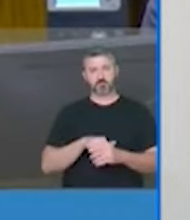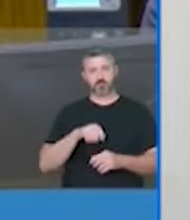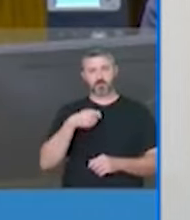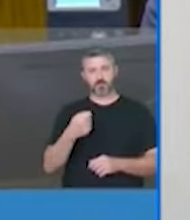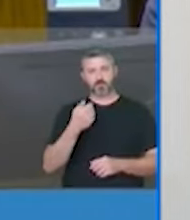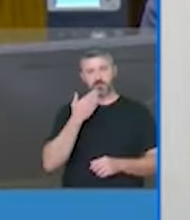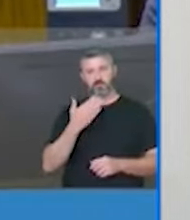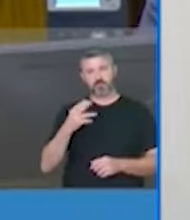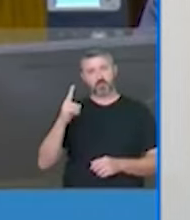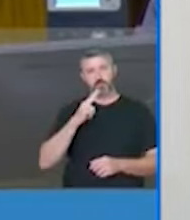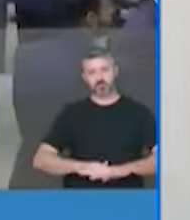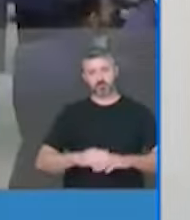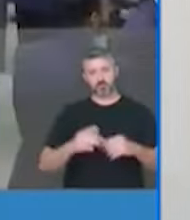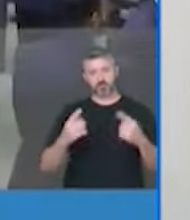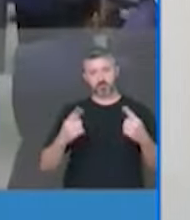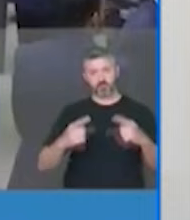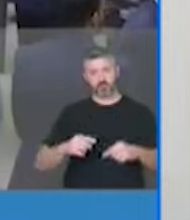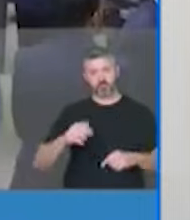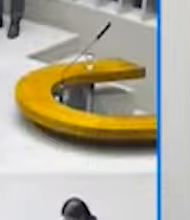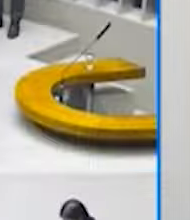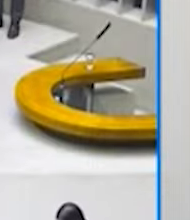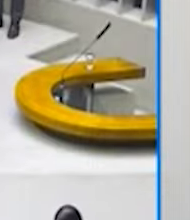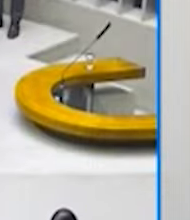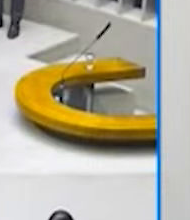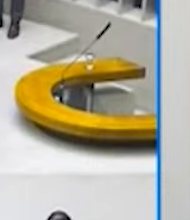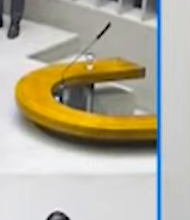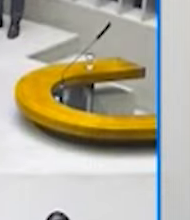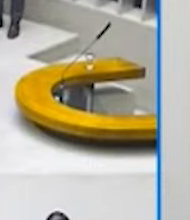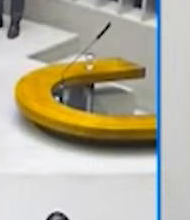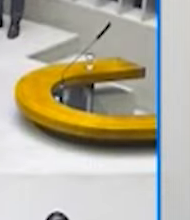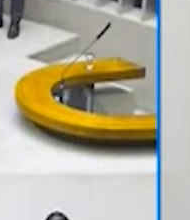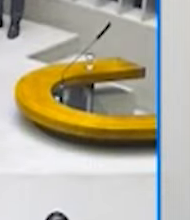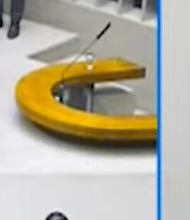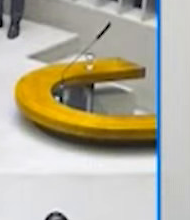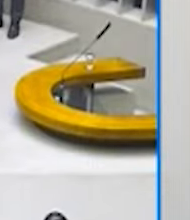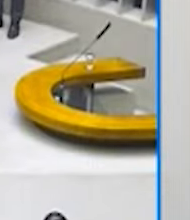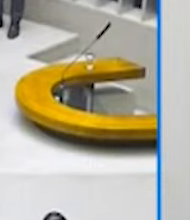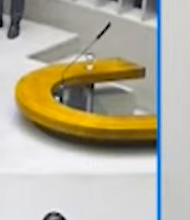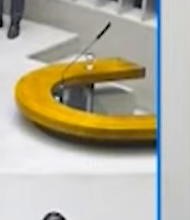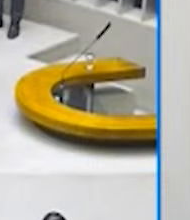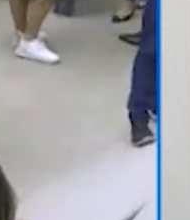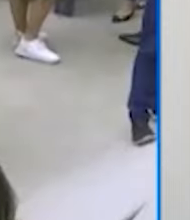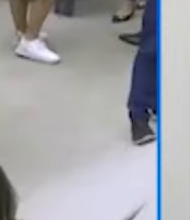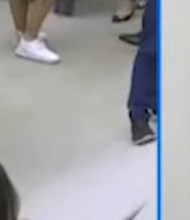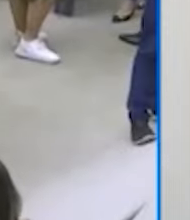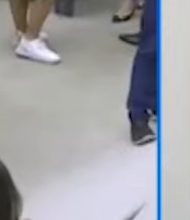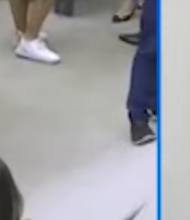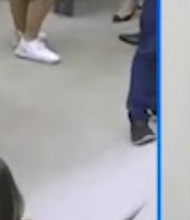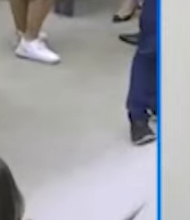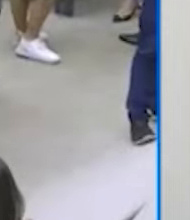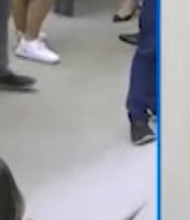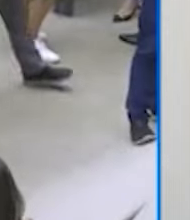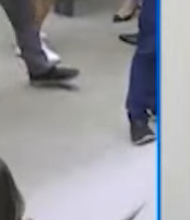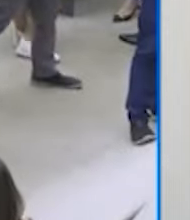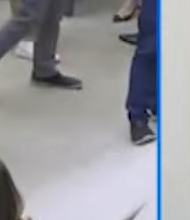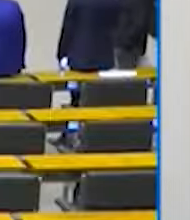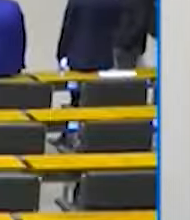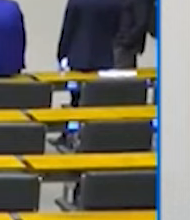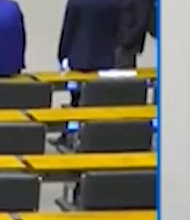pública tão importante, né? Uma menina que engravida em decorrência de um estupro, ela não é mãe. Não é